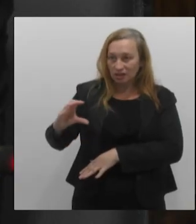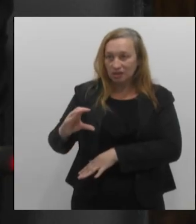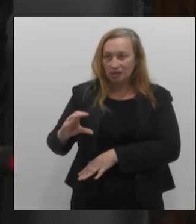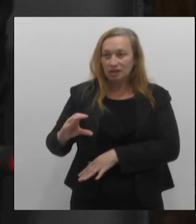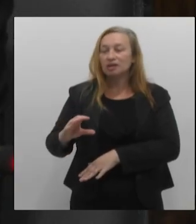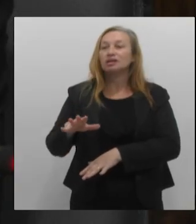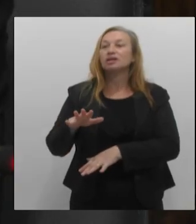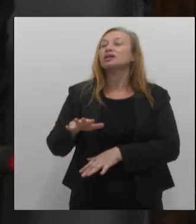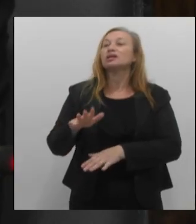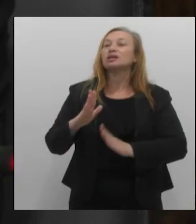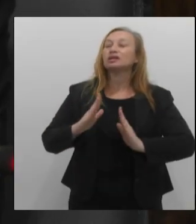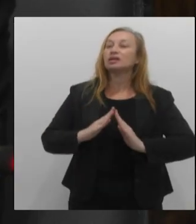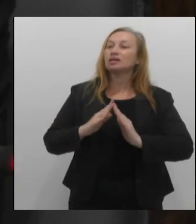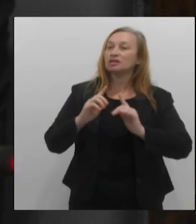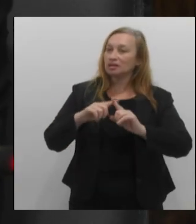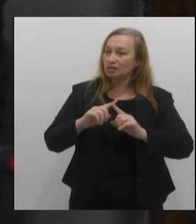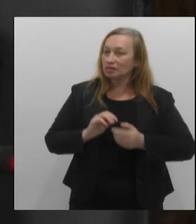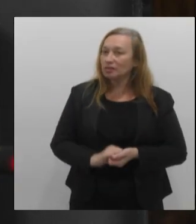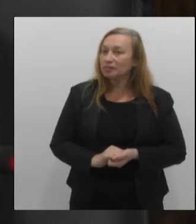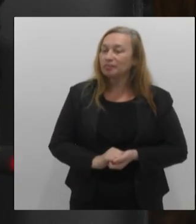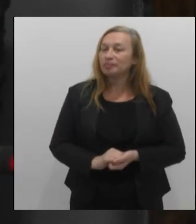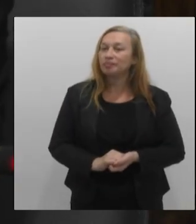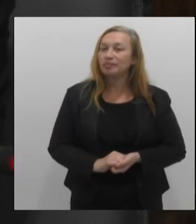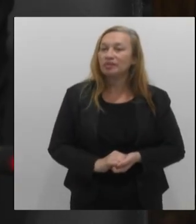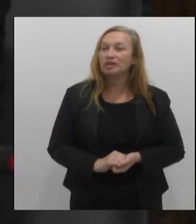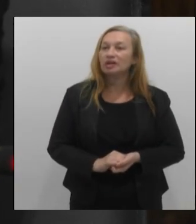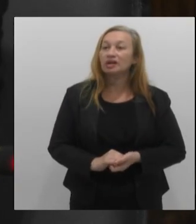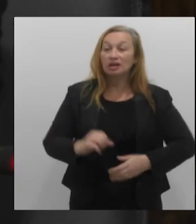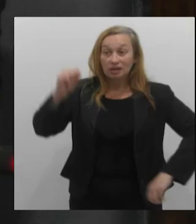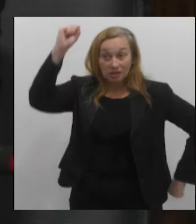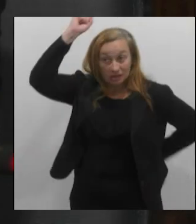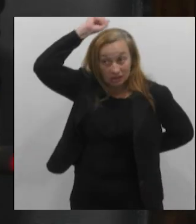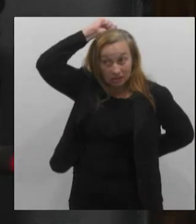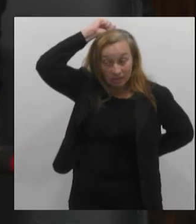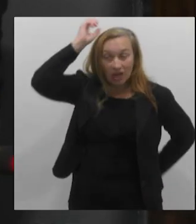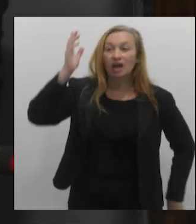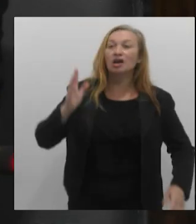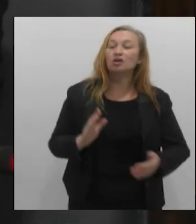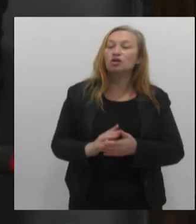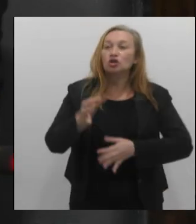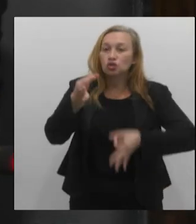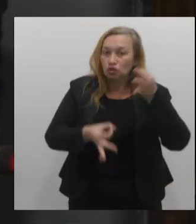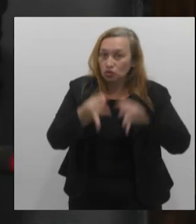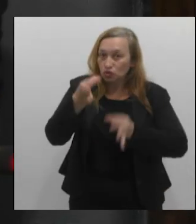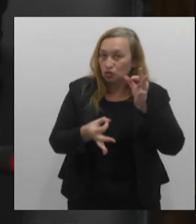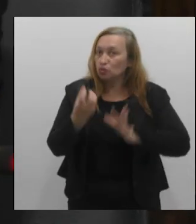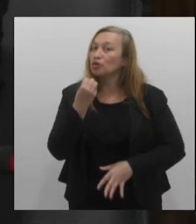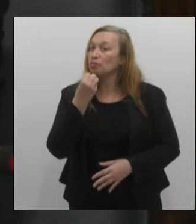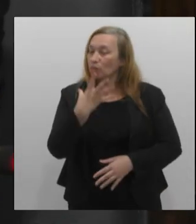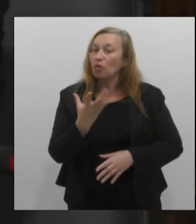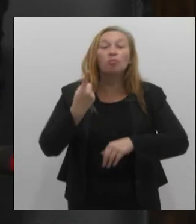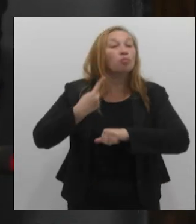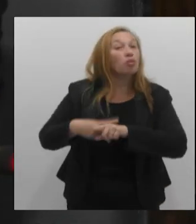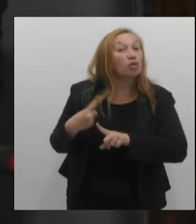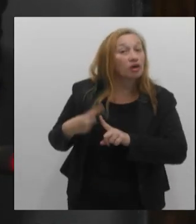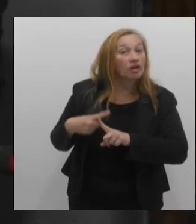Janeiro. Como isso é necessário, justo e bom? Por